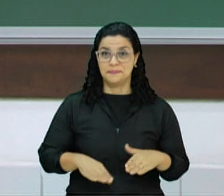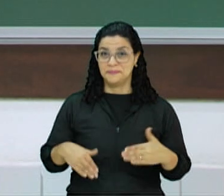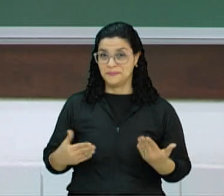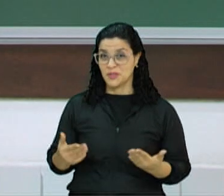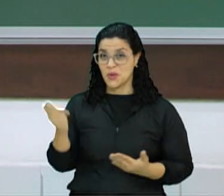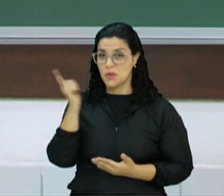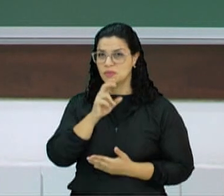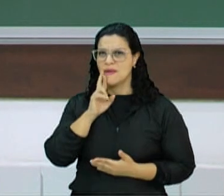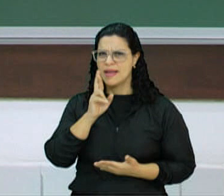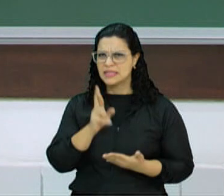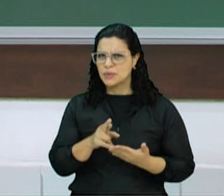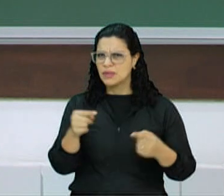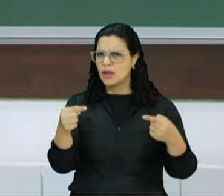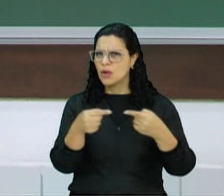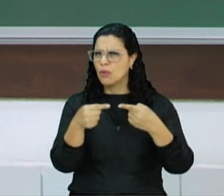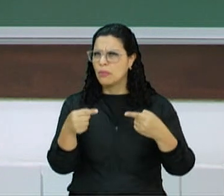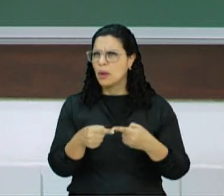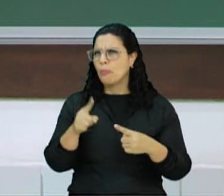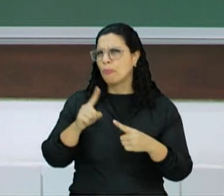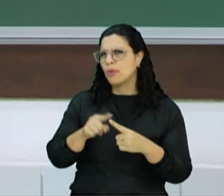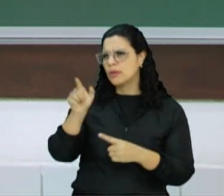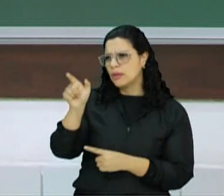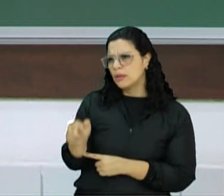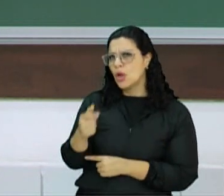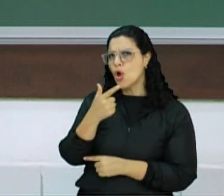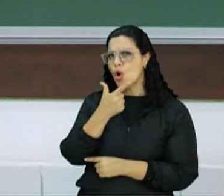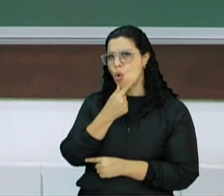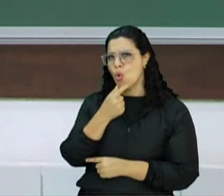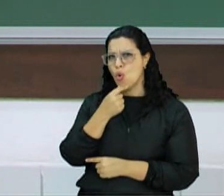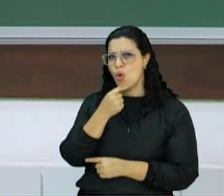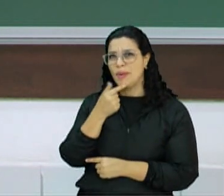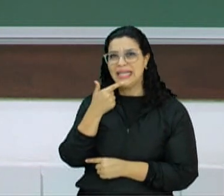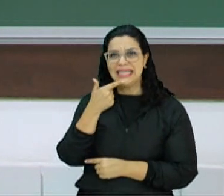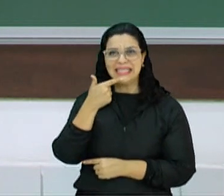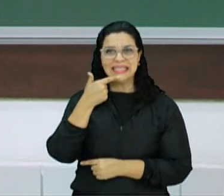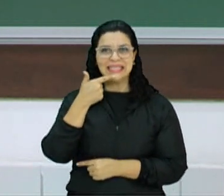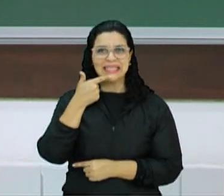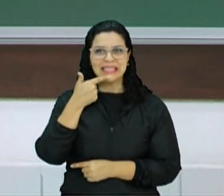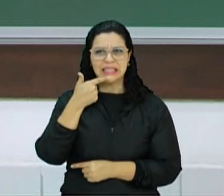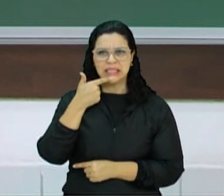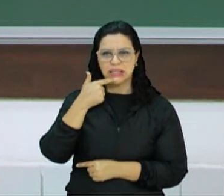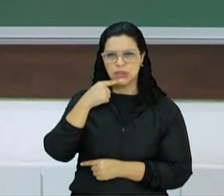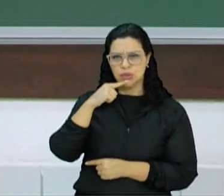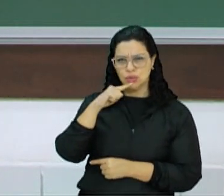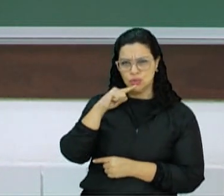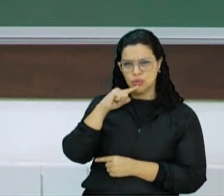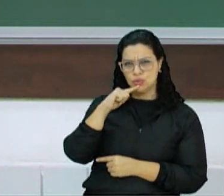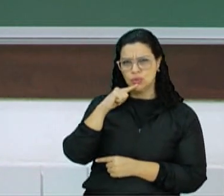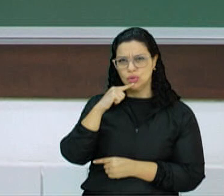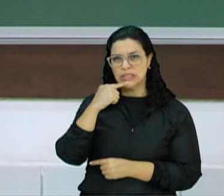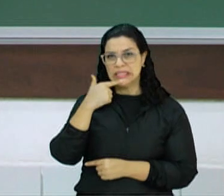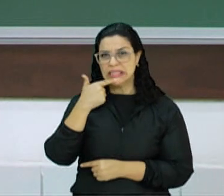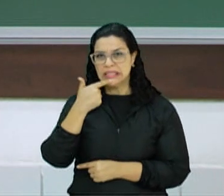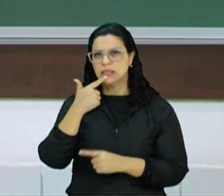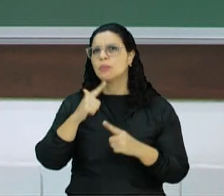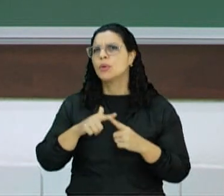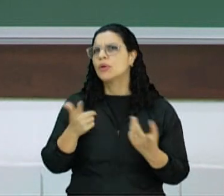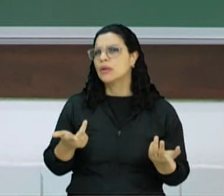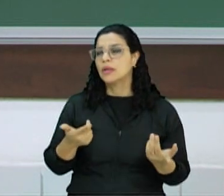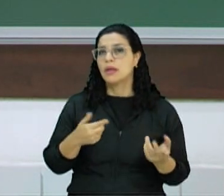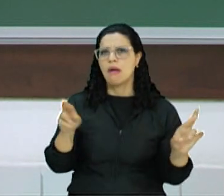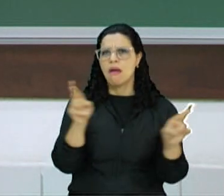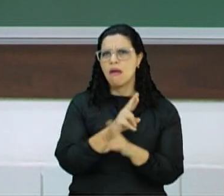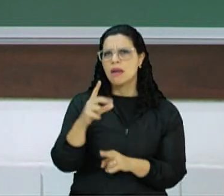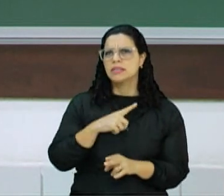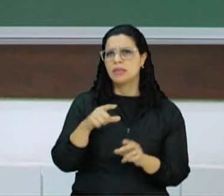E aí, conseguiram estabelecer alguma relação ali com a fisionomia do Ricardo, com o que estava para acontecer? Vamos lá? Então, olha lá. Que relação é